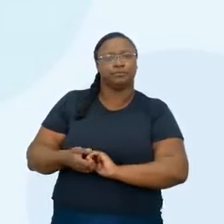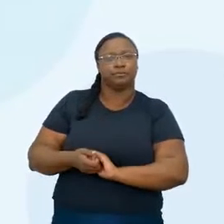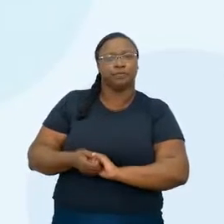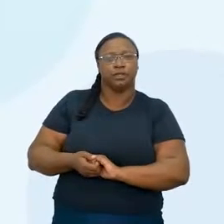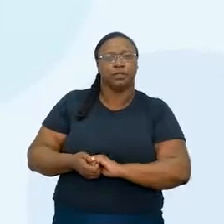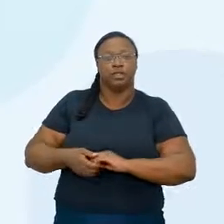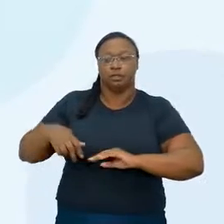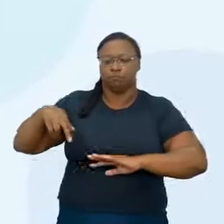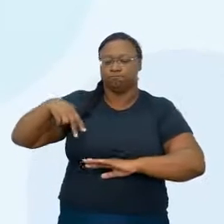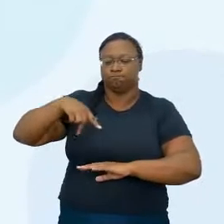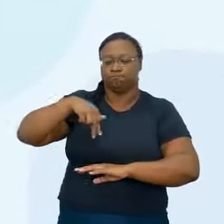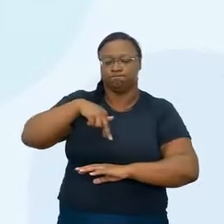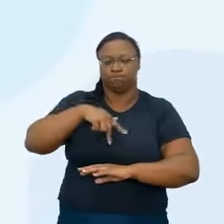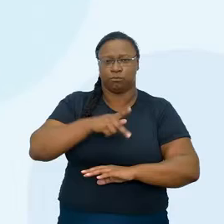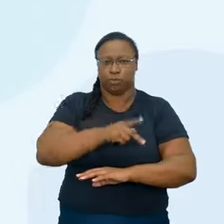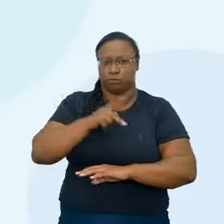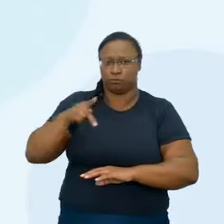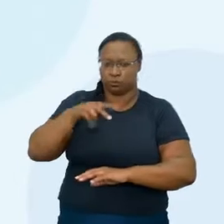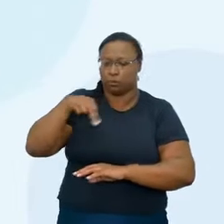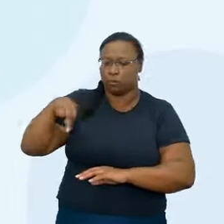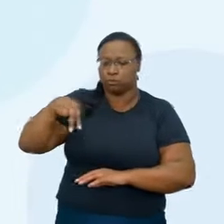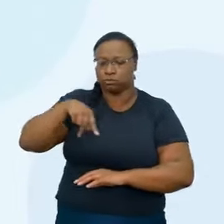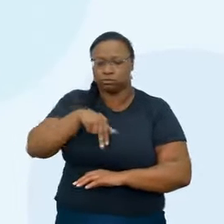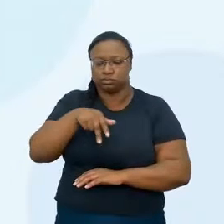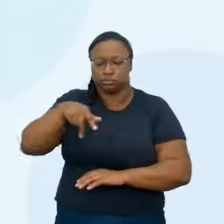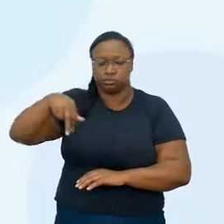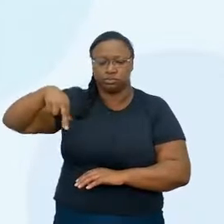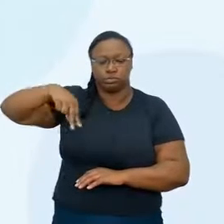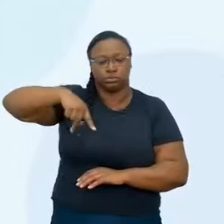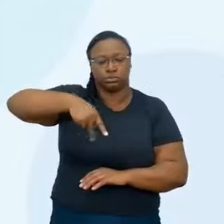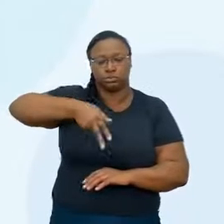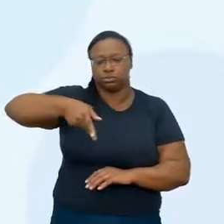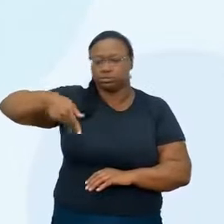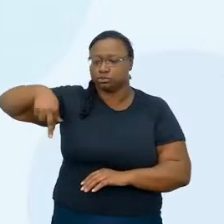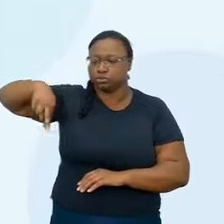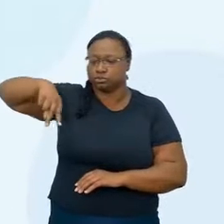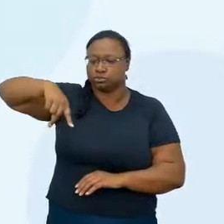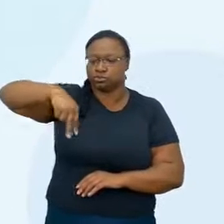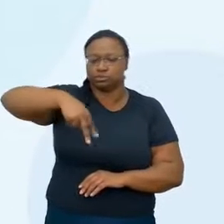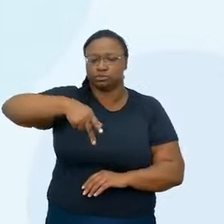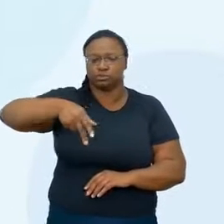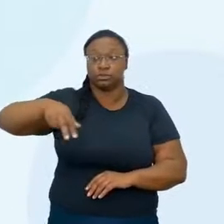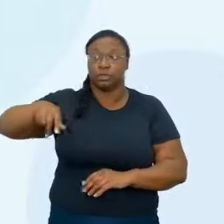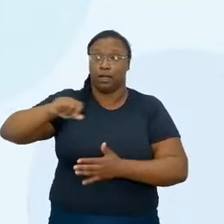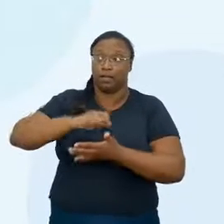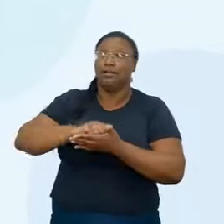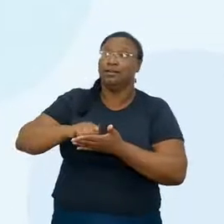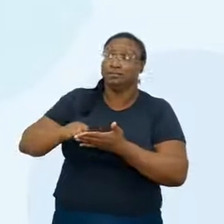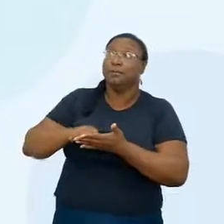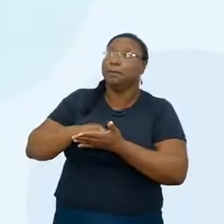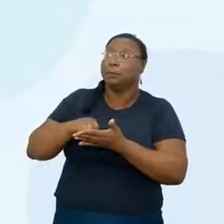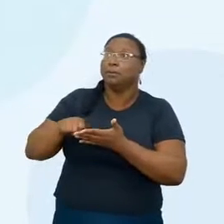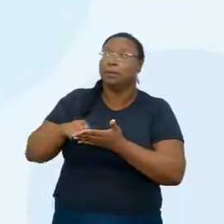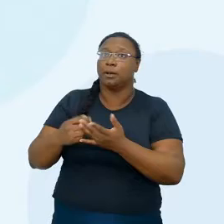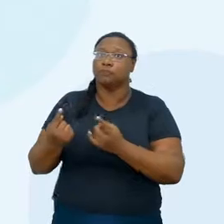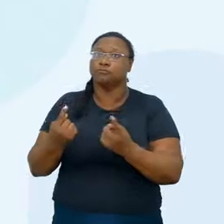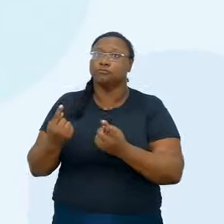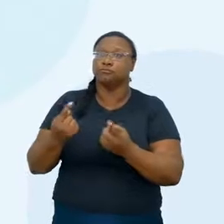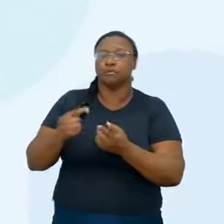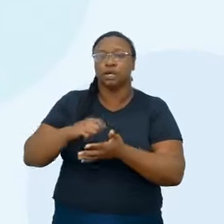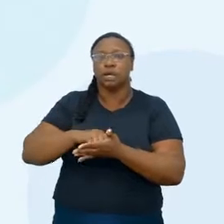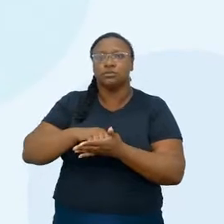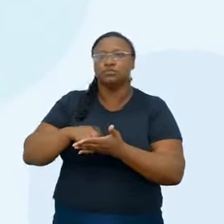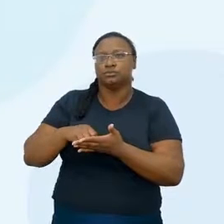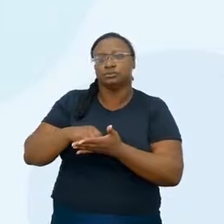por ali, e a partir dessa circulação eles vão tomando nota, né, vão sintetizando o que